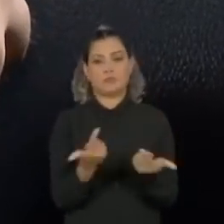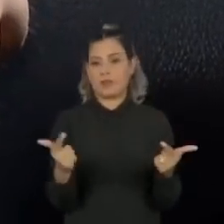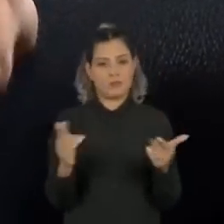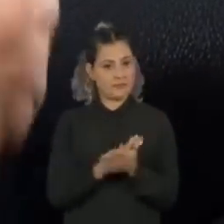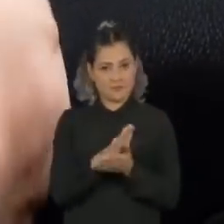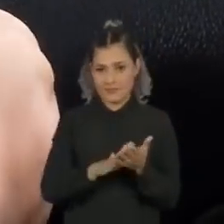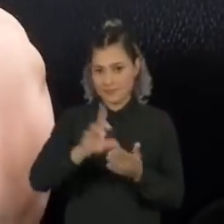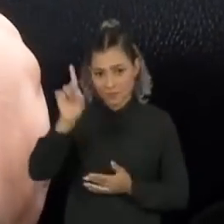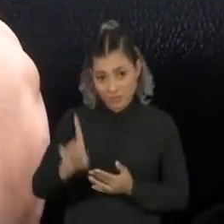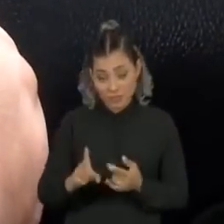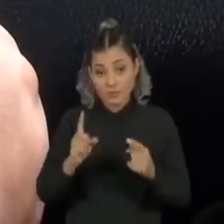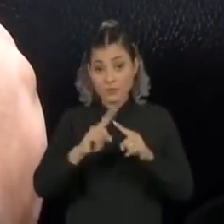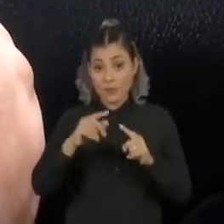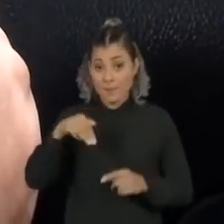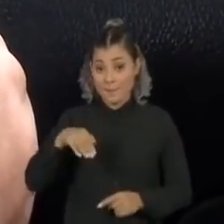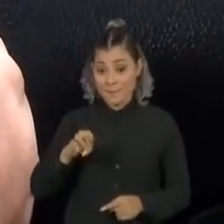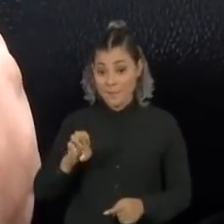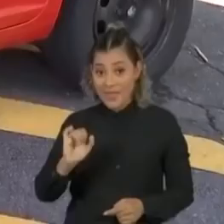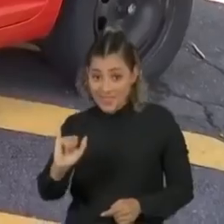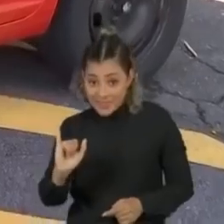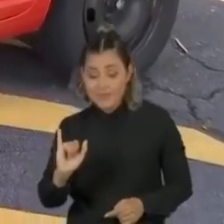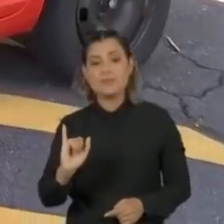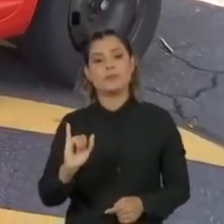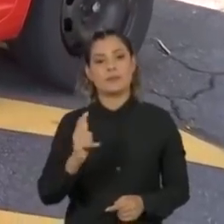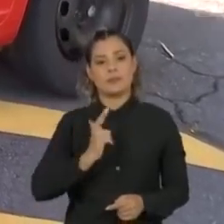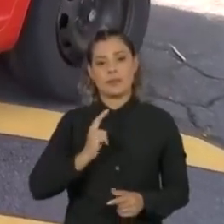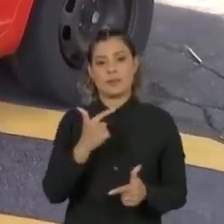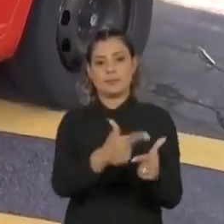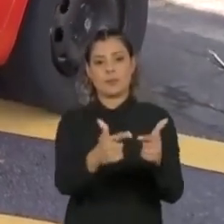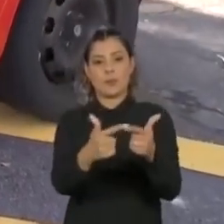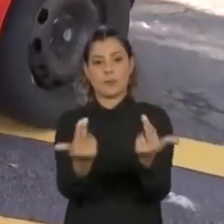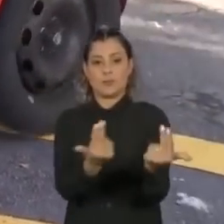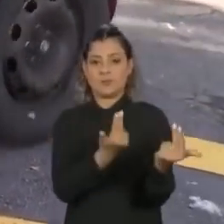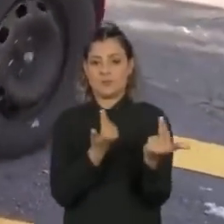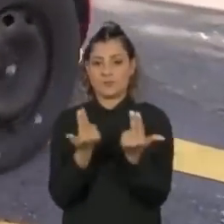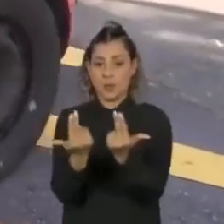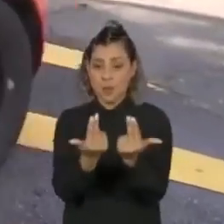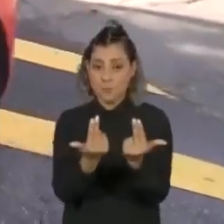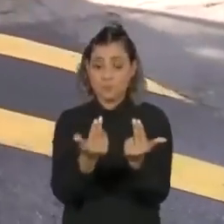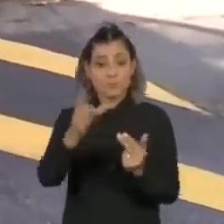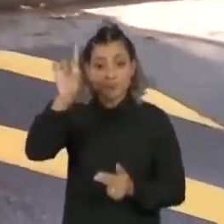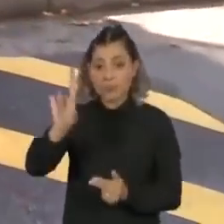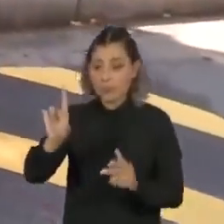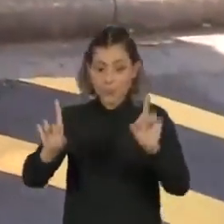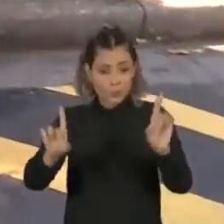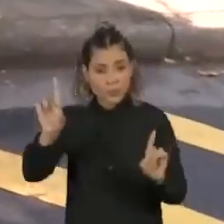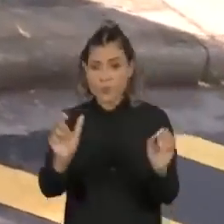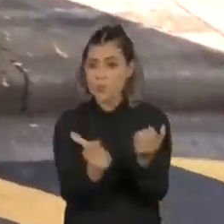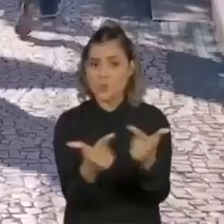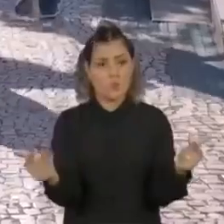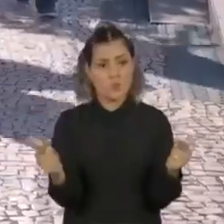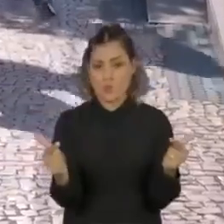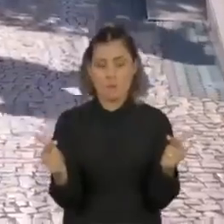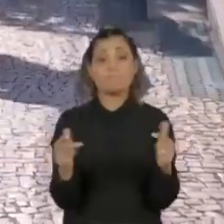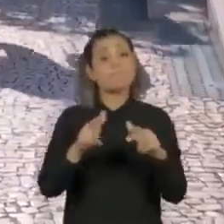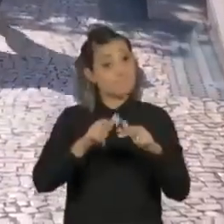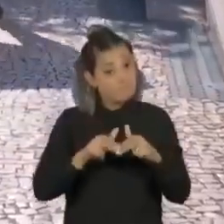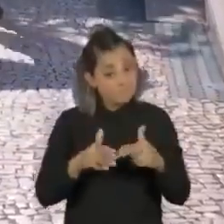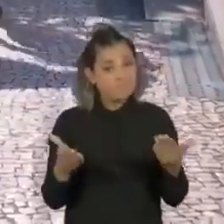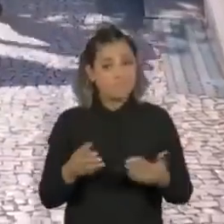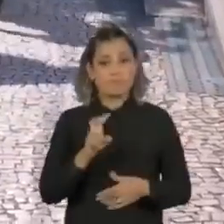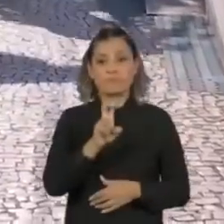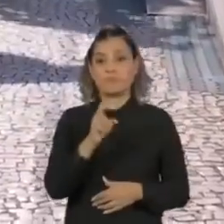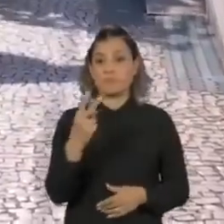são microempreendedores individuais enfrentam os mesmos problemas, sem estes direitos trabalhistas. Pagam de R$ 52